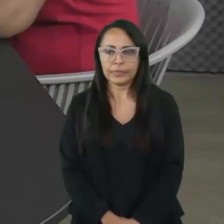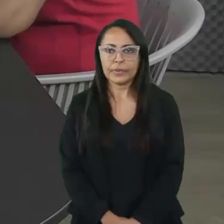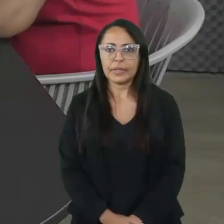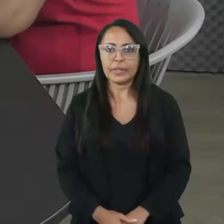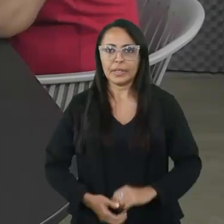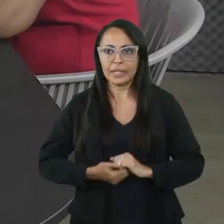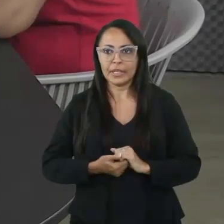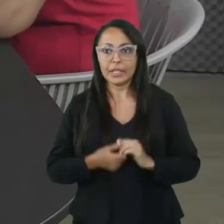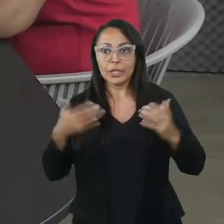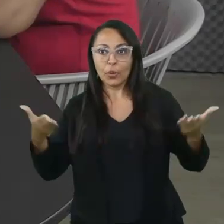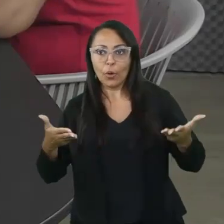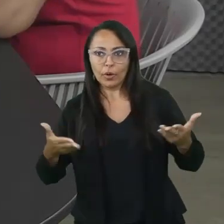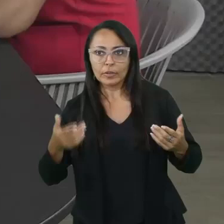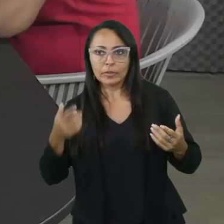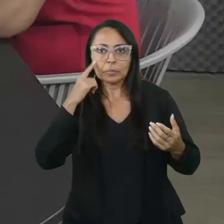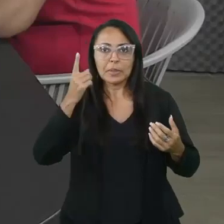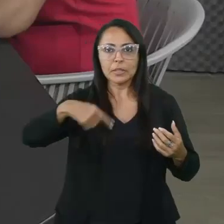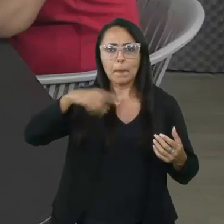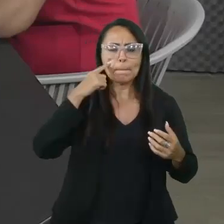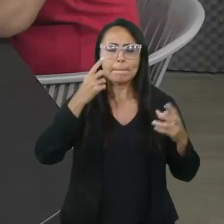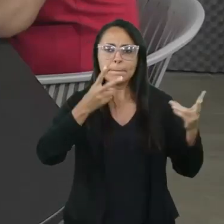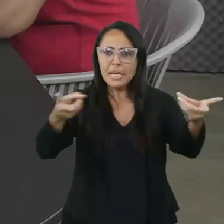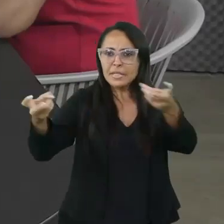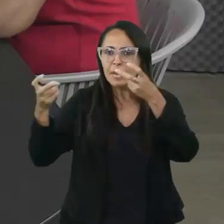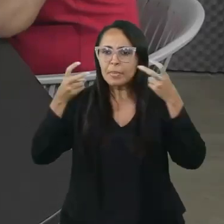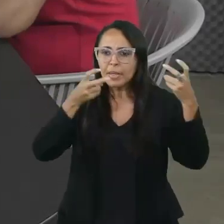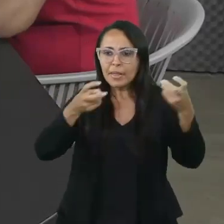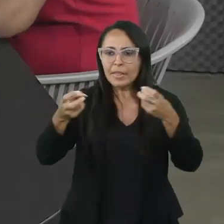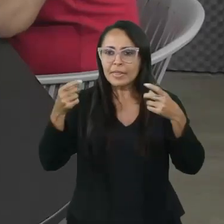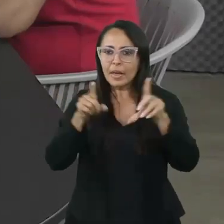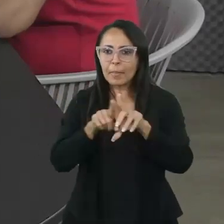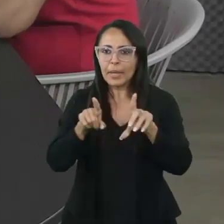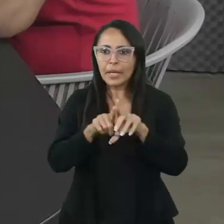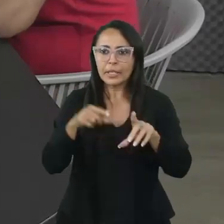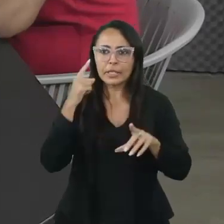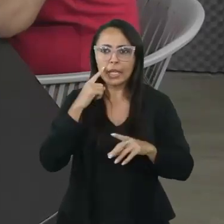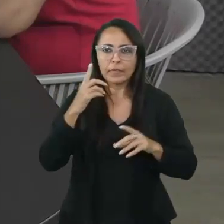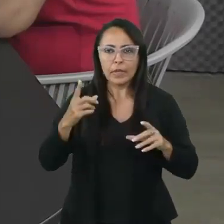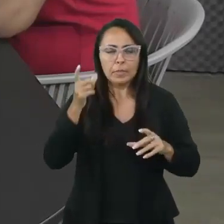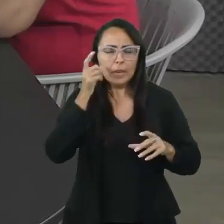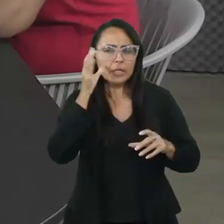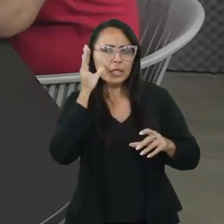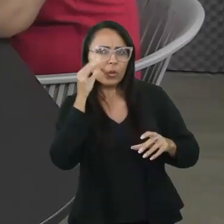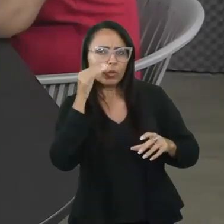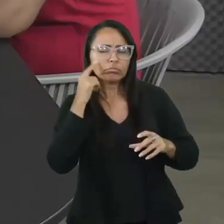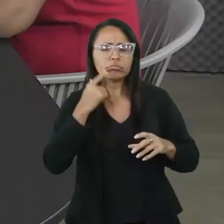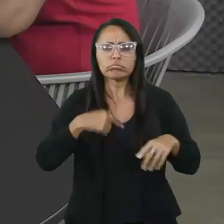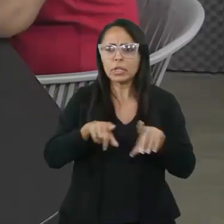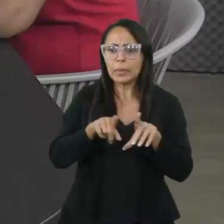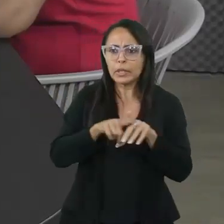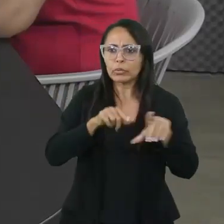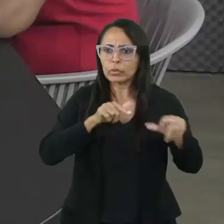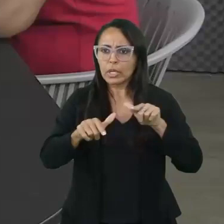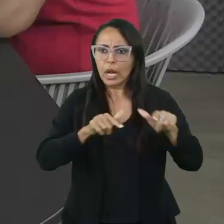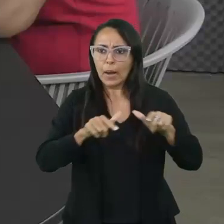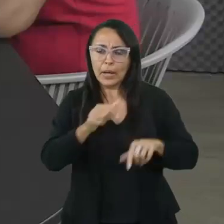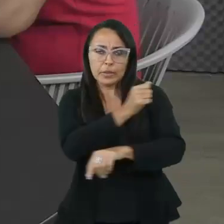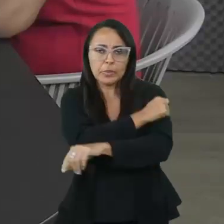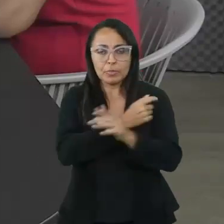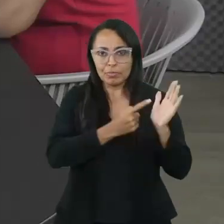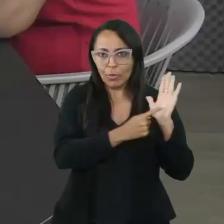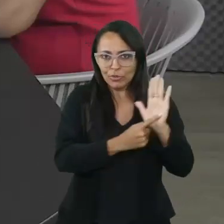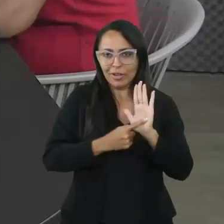culturais. E não só percebi, como percebi, assim, tive impressões, eu vi escritos isso, o trabalho dos meninos mostravam